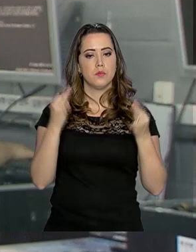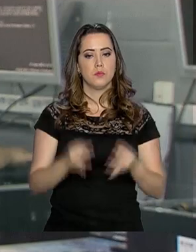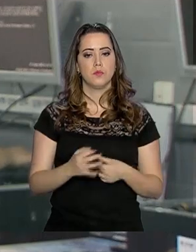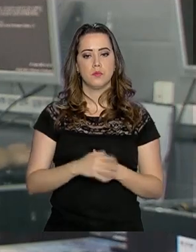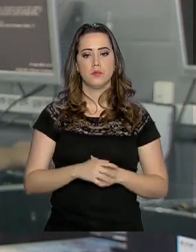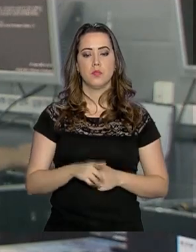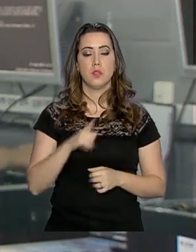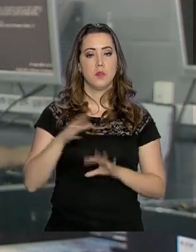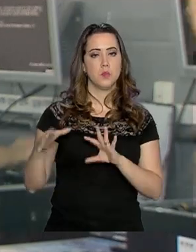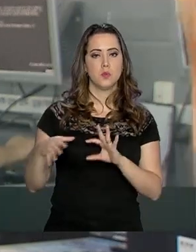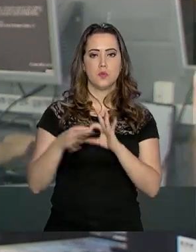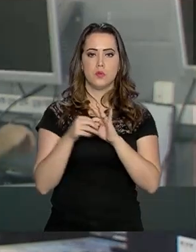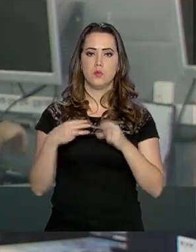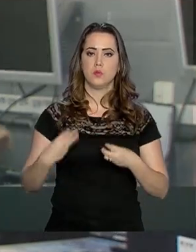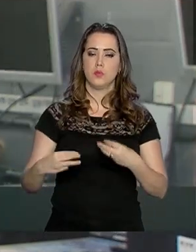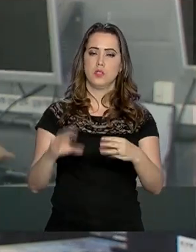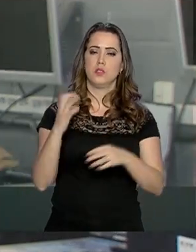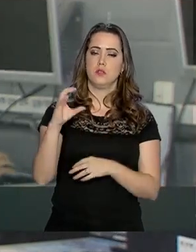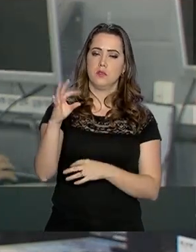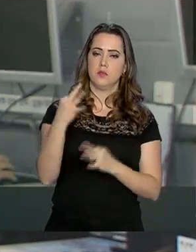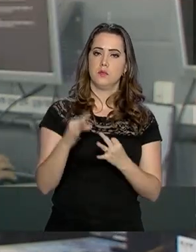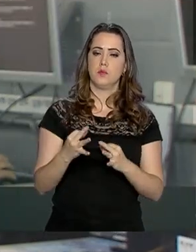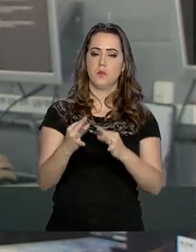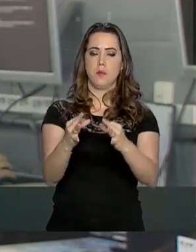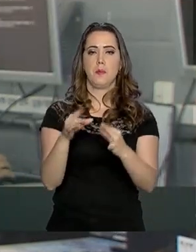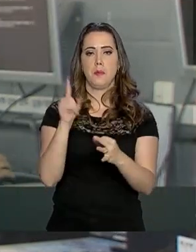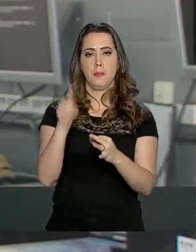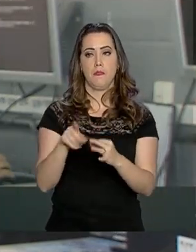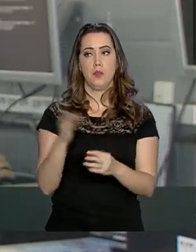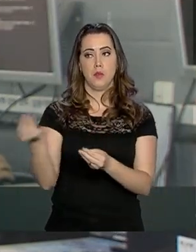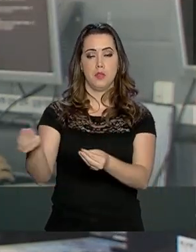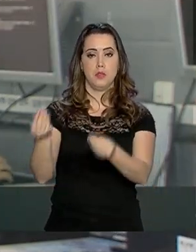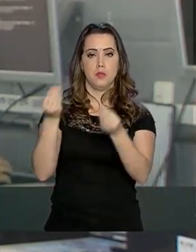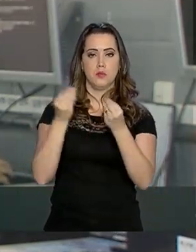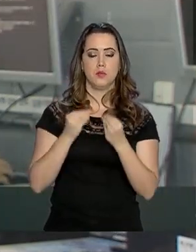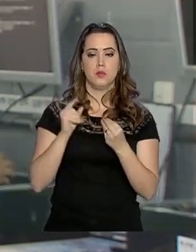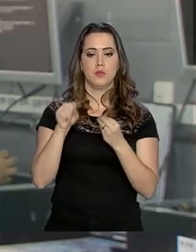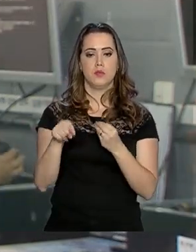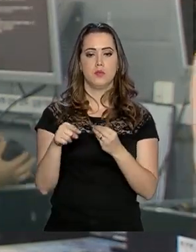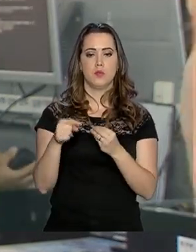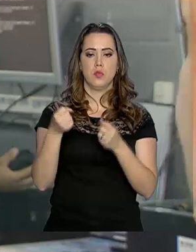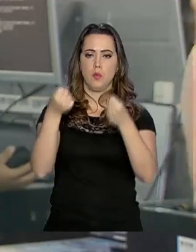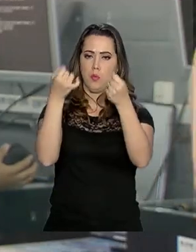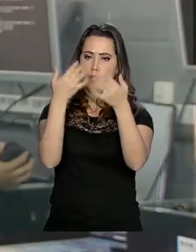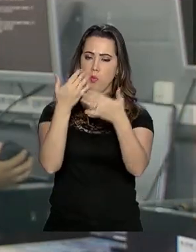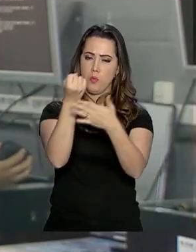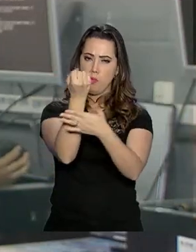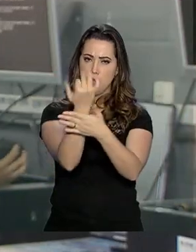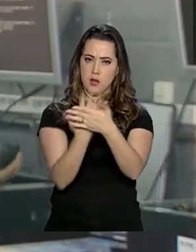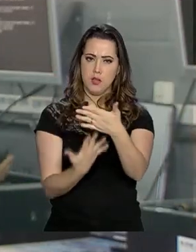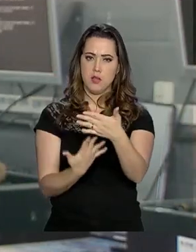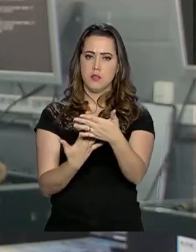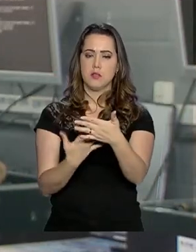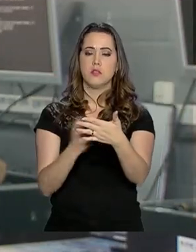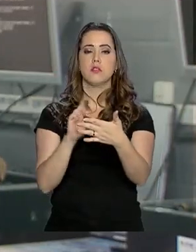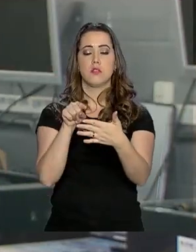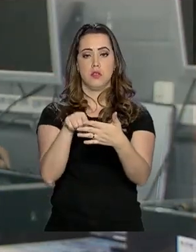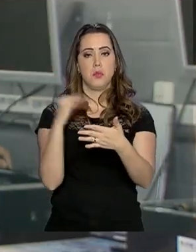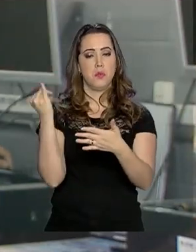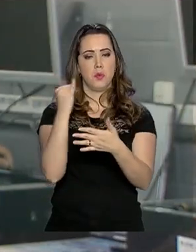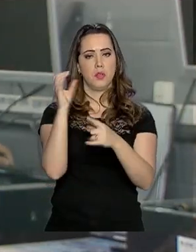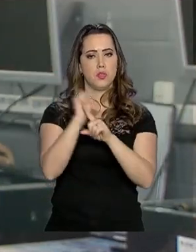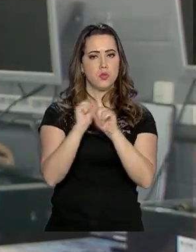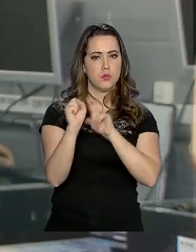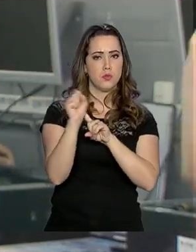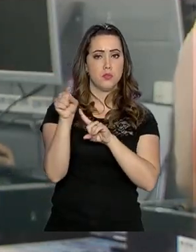nós temos uma parceria com um ensaio sensual e tecnologia e eles nos dão uma listagem de entidades que têm um cunho social que são